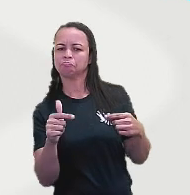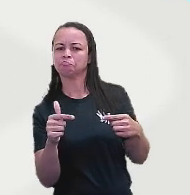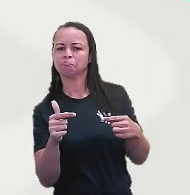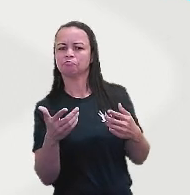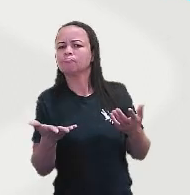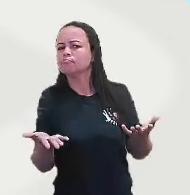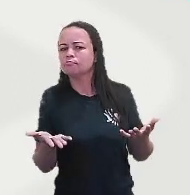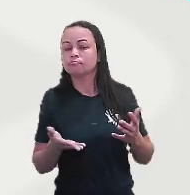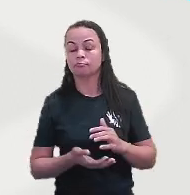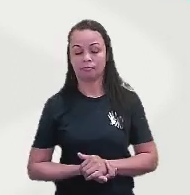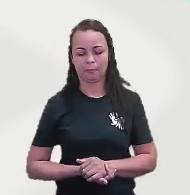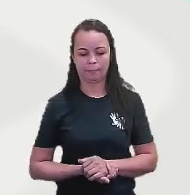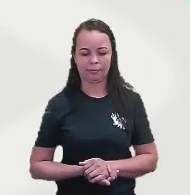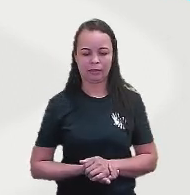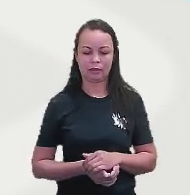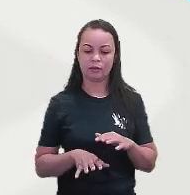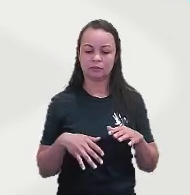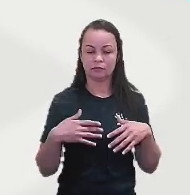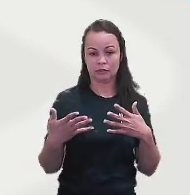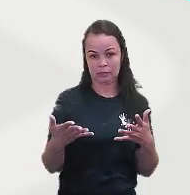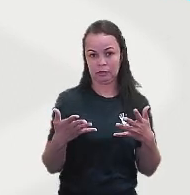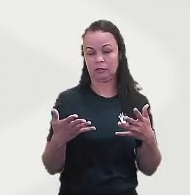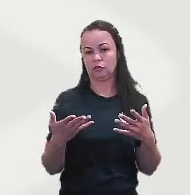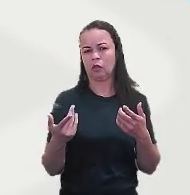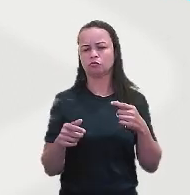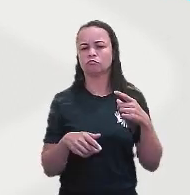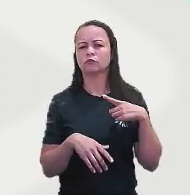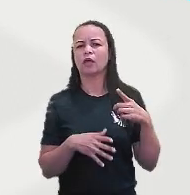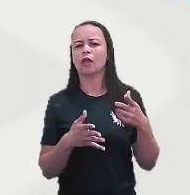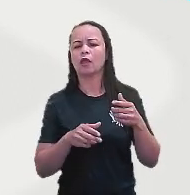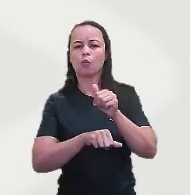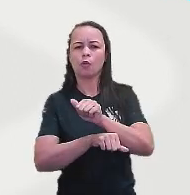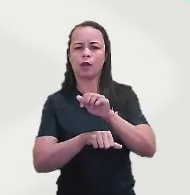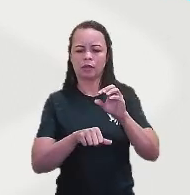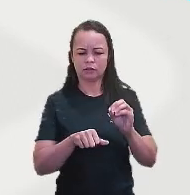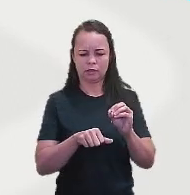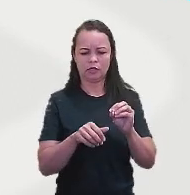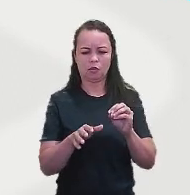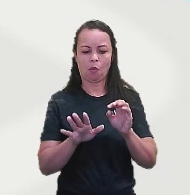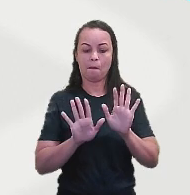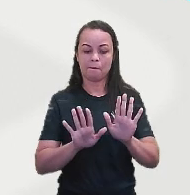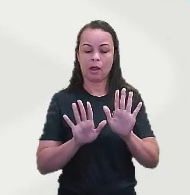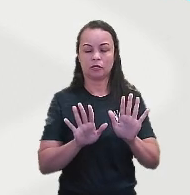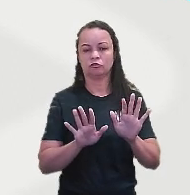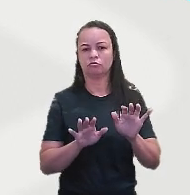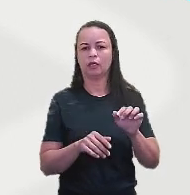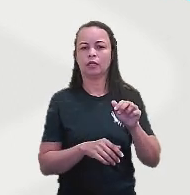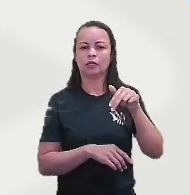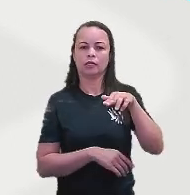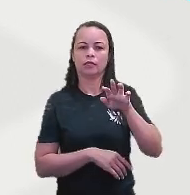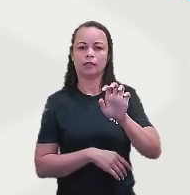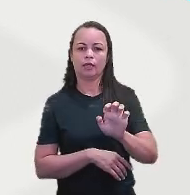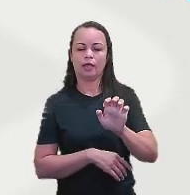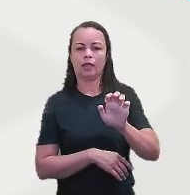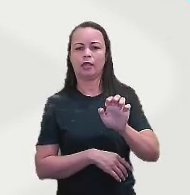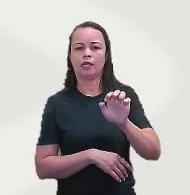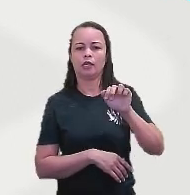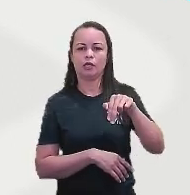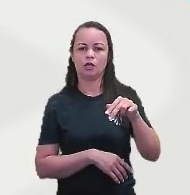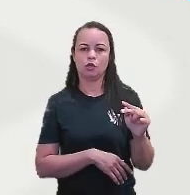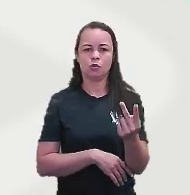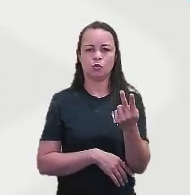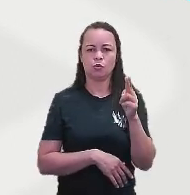Gente, apesar de aí não estar precedido de artigo, mas ele está aí perto da palavra nenhum. Então, ó, não há